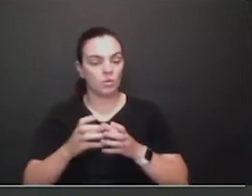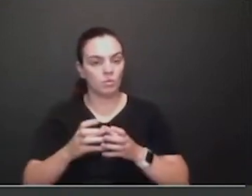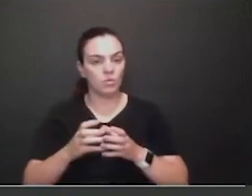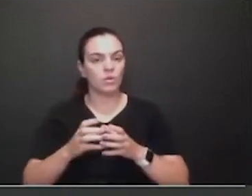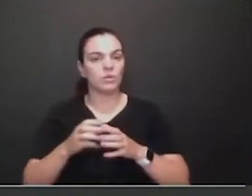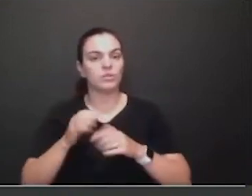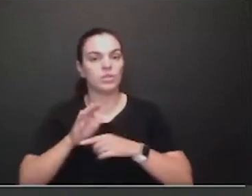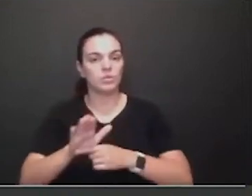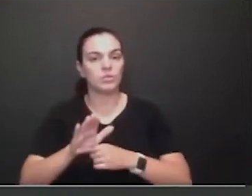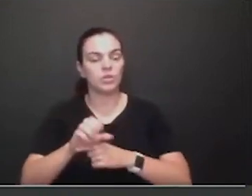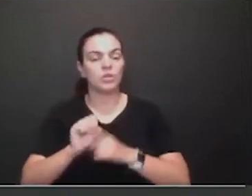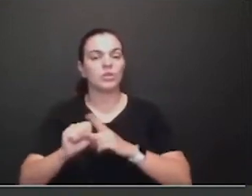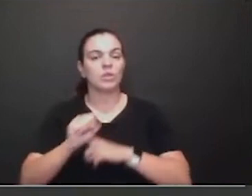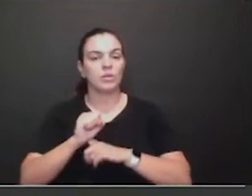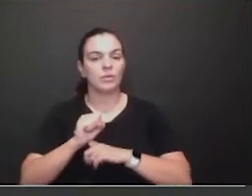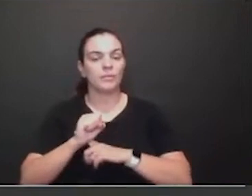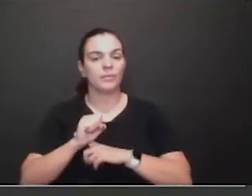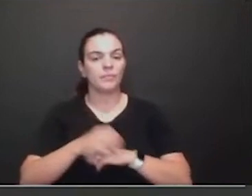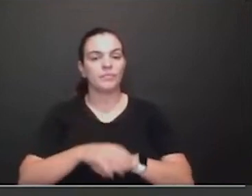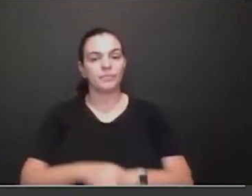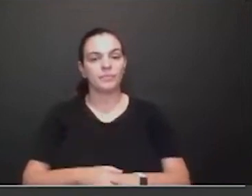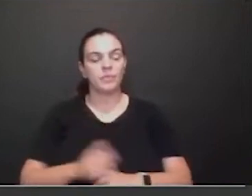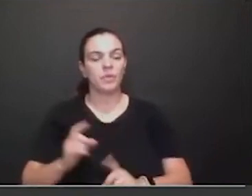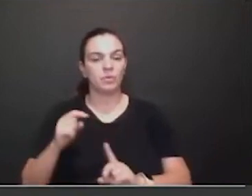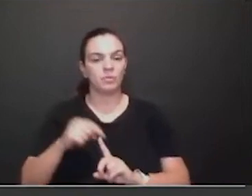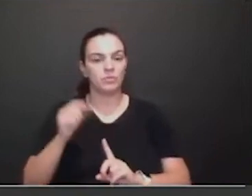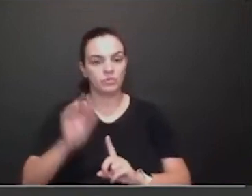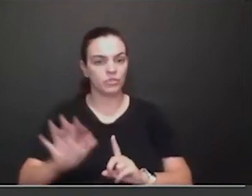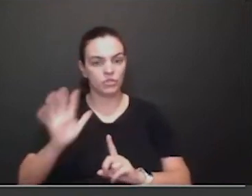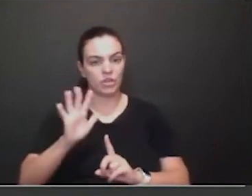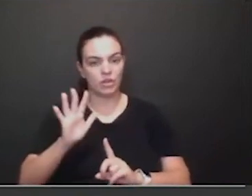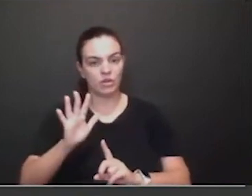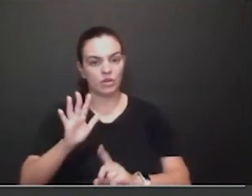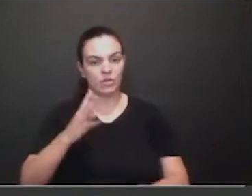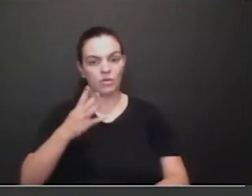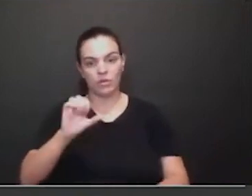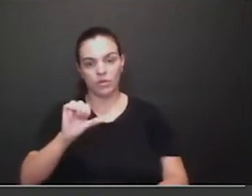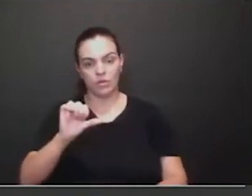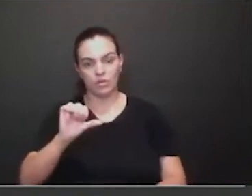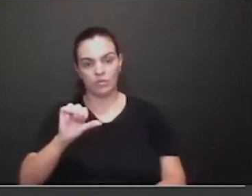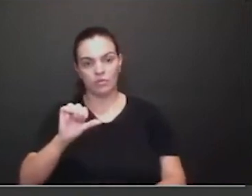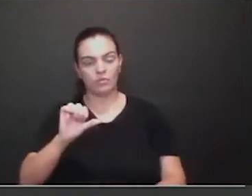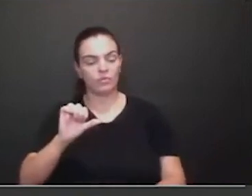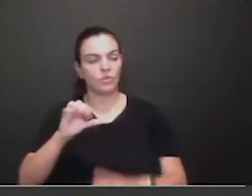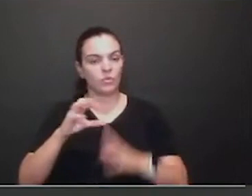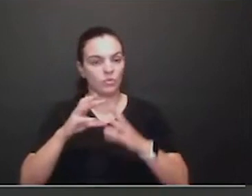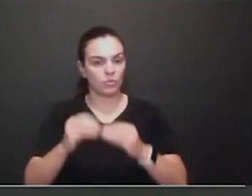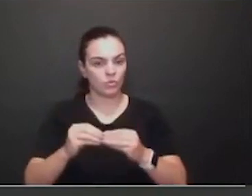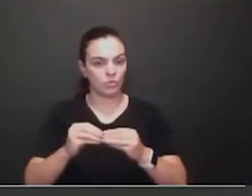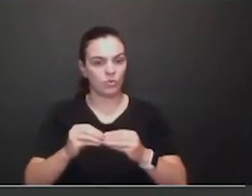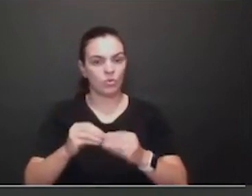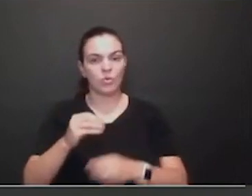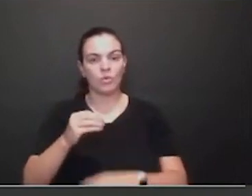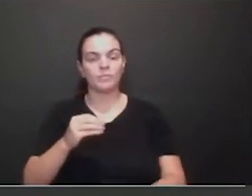Relacionado ao objetivo geral, nós temos 49 produtos, sendo que 41% deles já estão concluídos